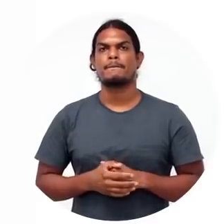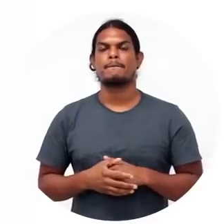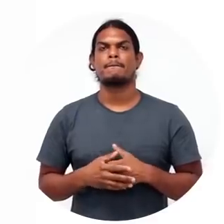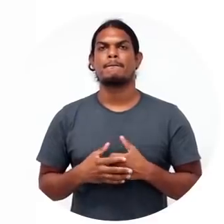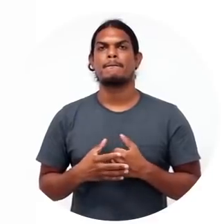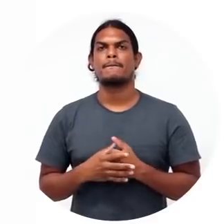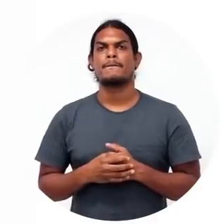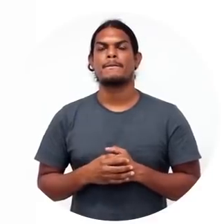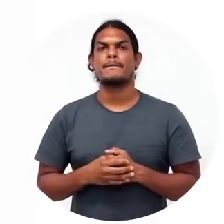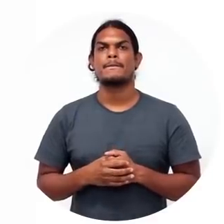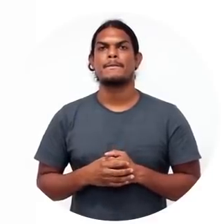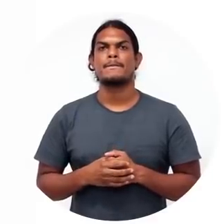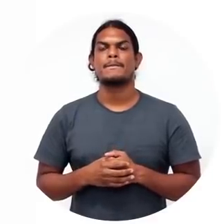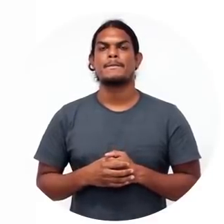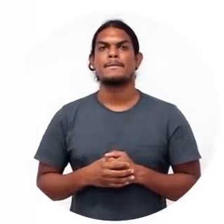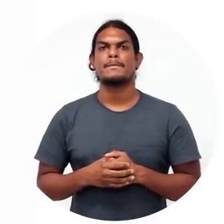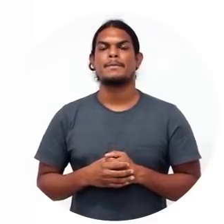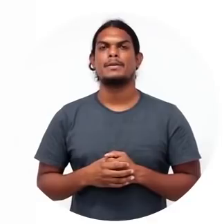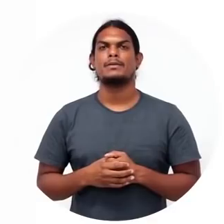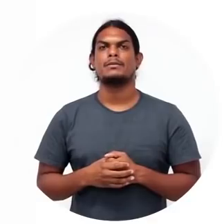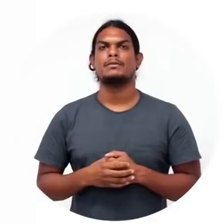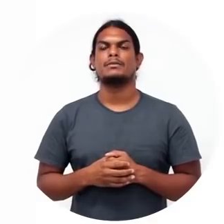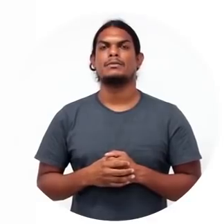através delas criamos as demais cores.